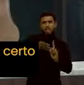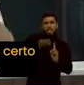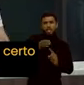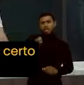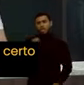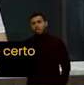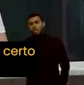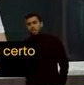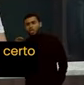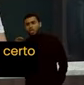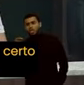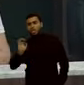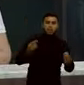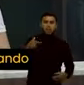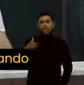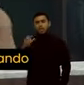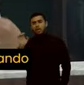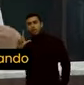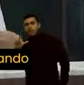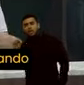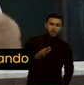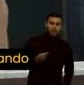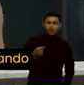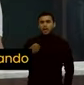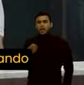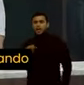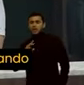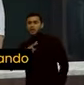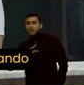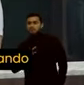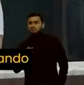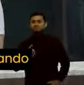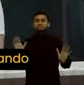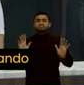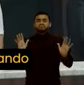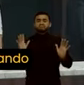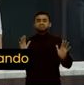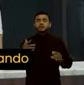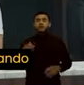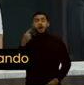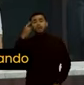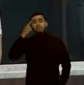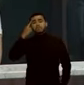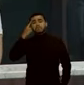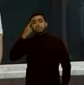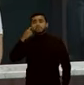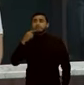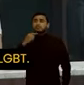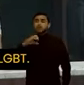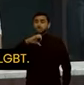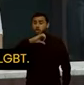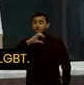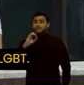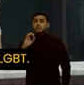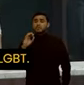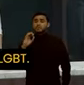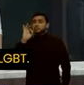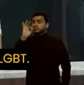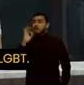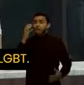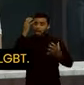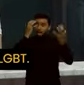certo com o seu sexo biológico. Ou seja, aqui o que está se tratando é